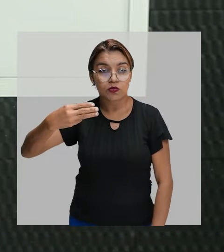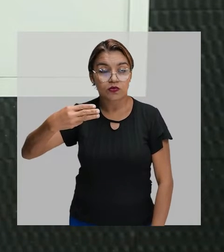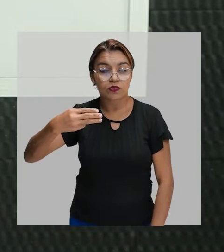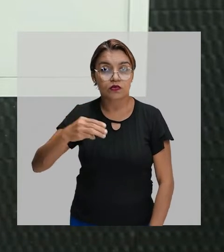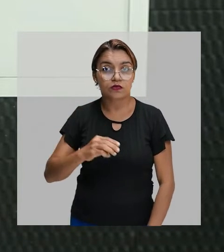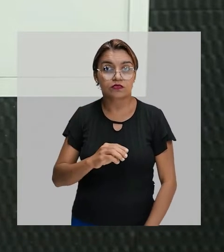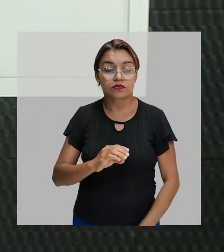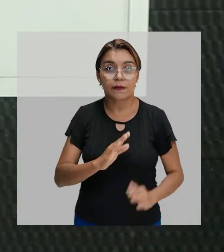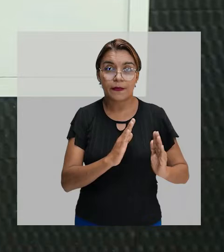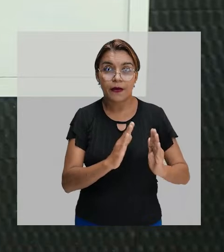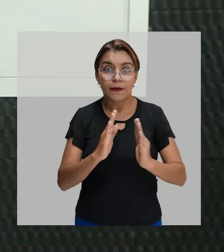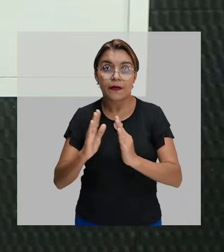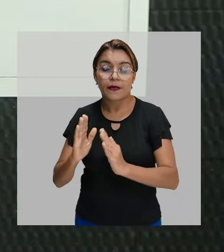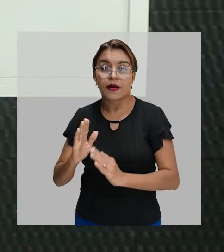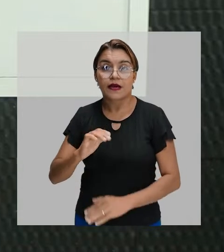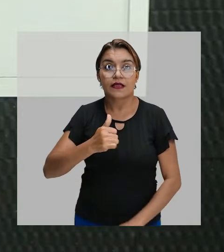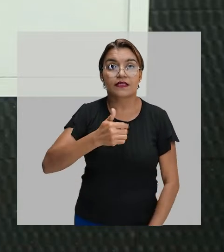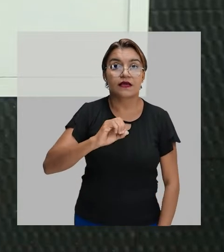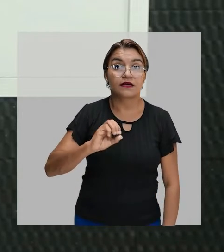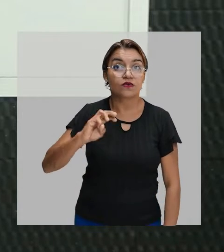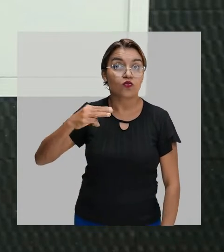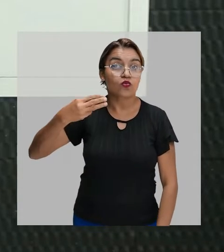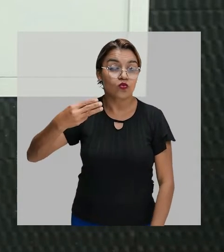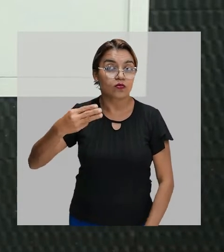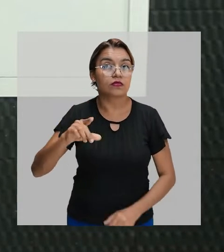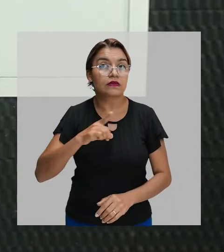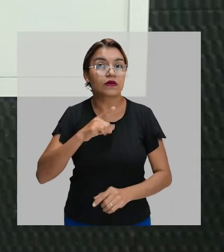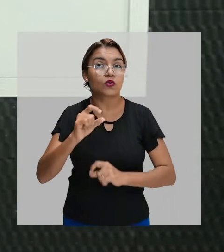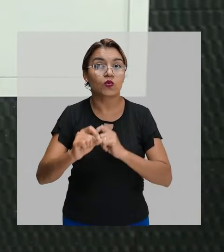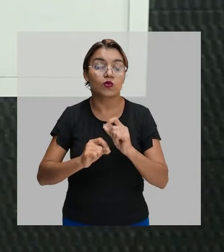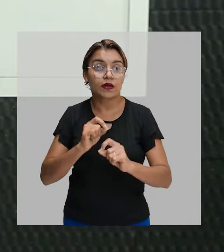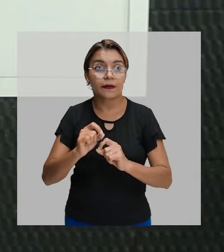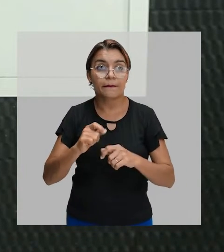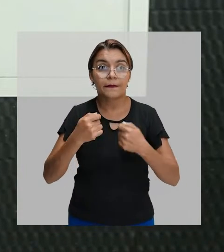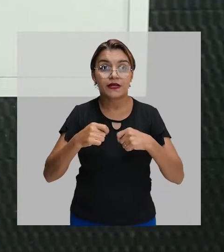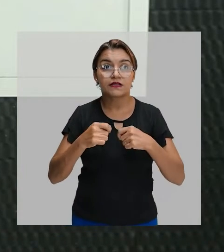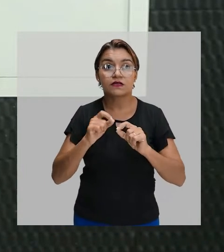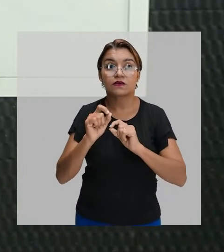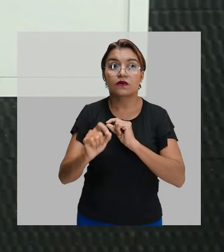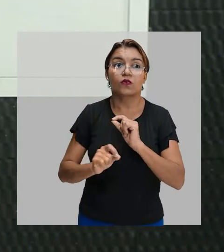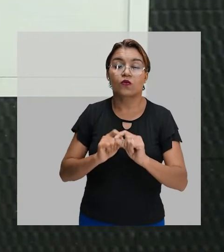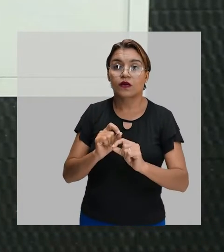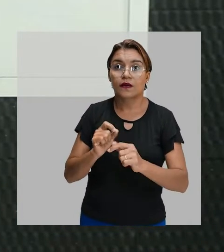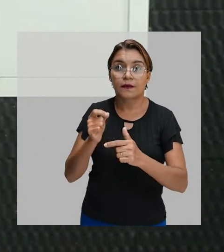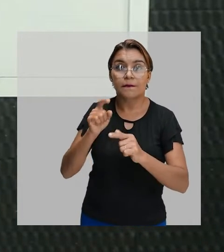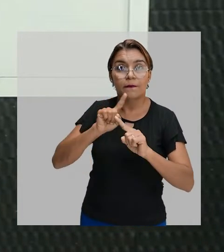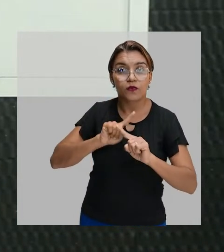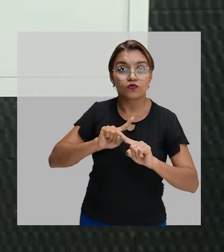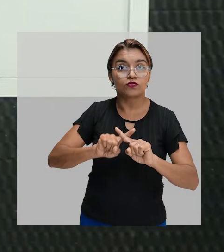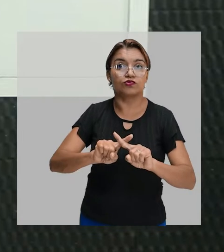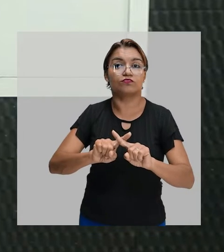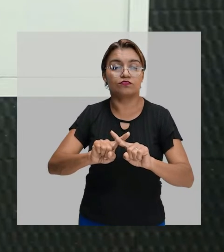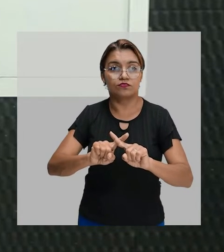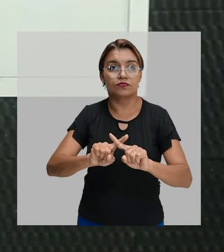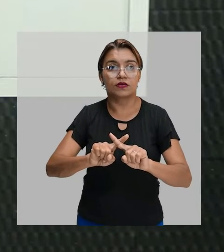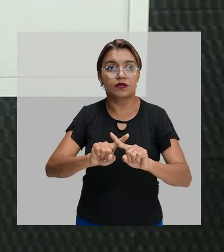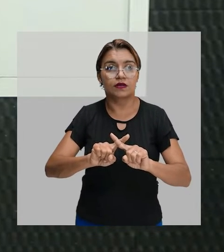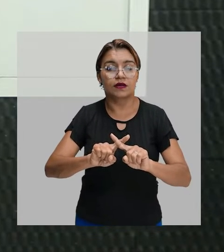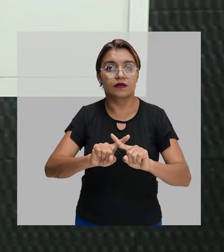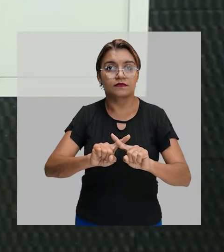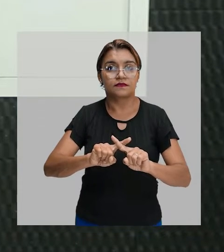cada casa 10 ao cubo Então você vai ter que diz você tem que multiplicar isso aqui ó